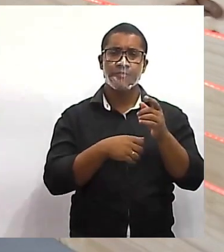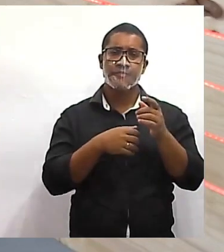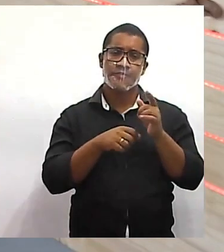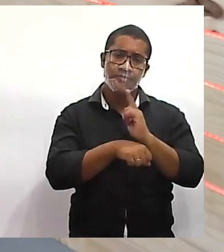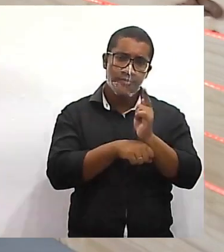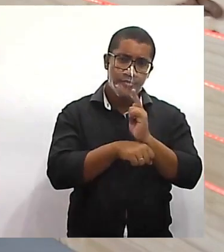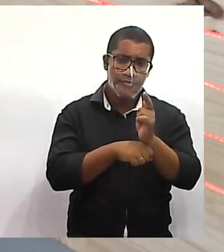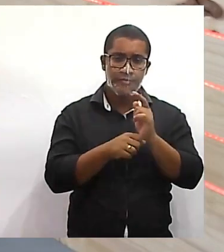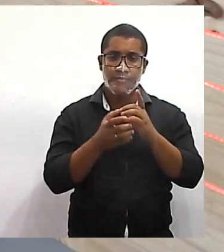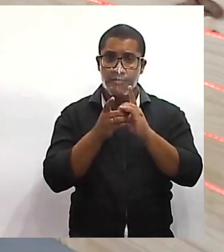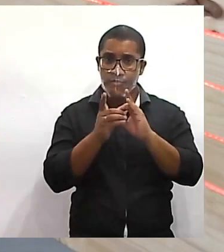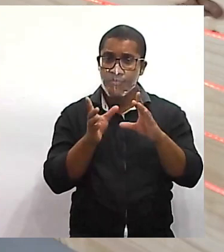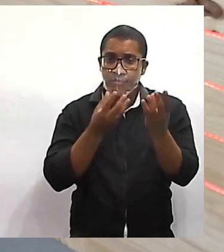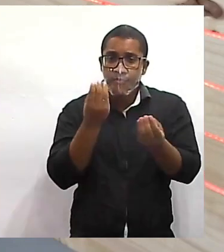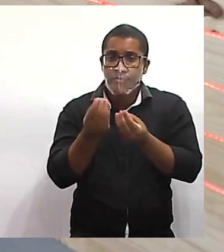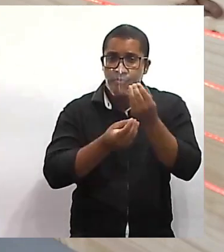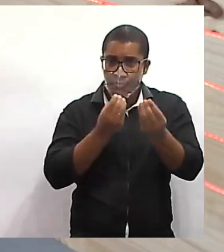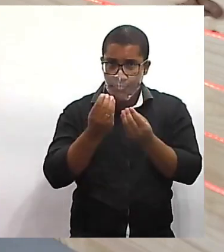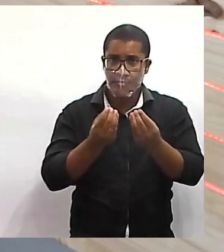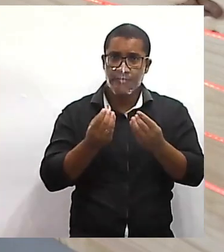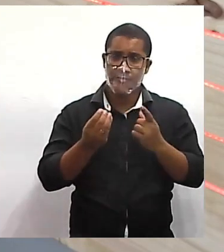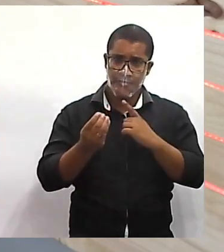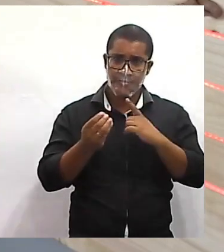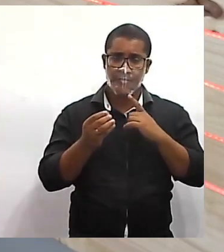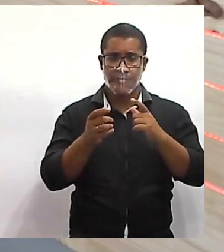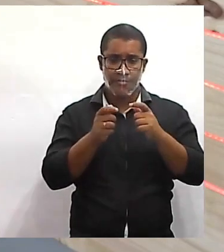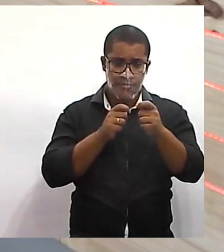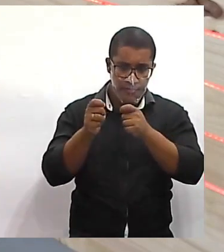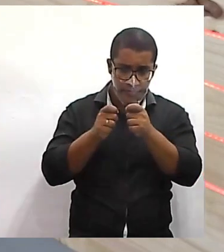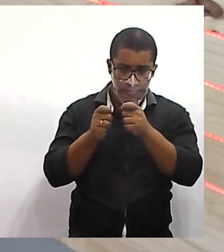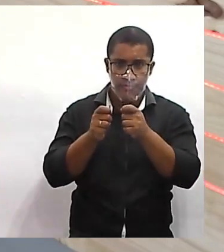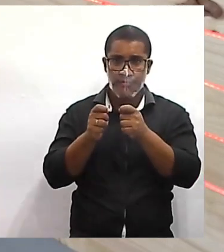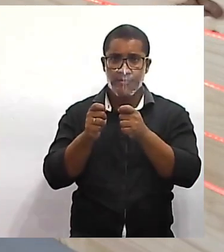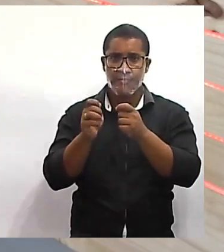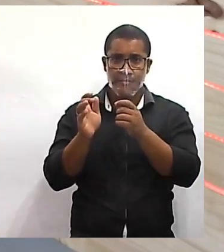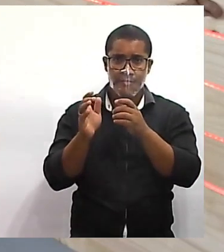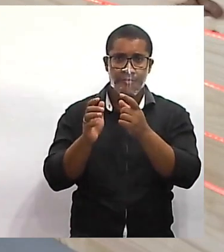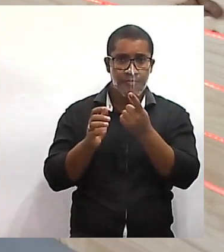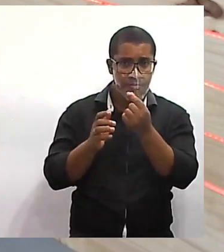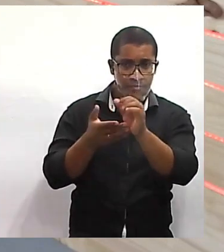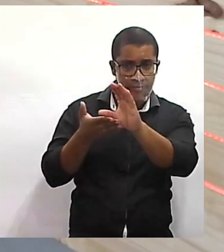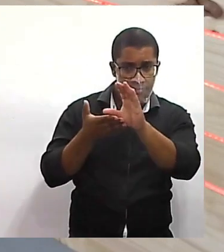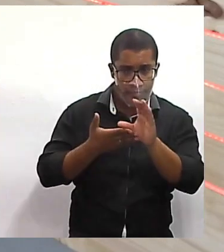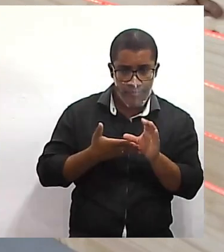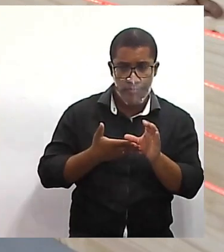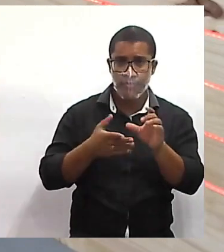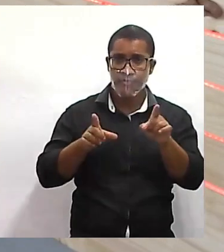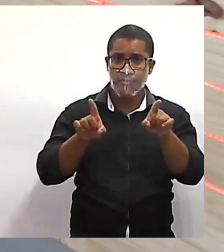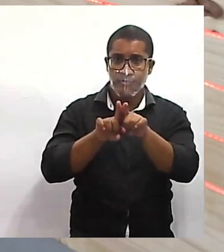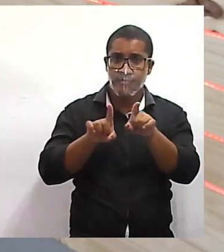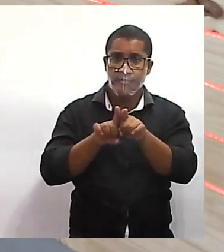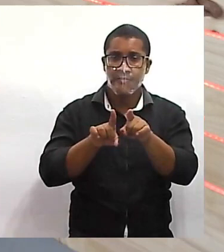da gestão democrática, da gestão de recursos e da